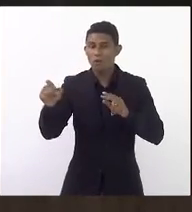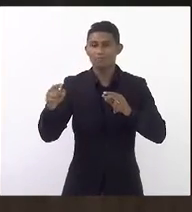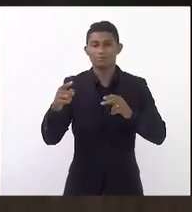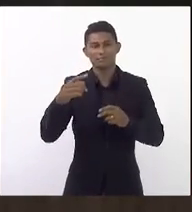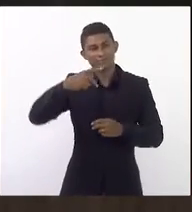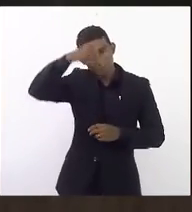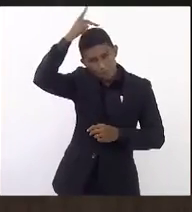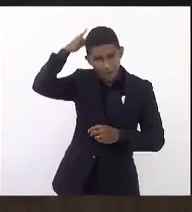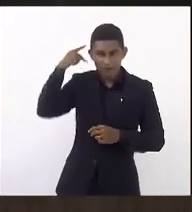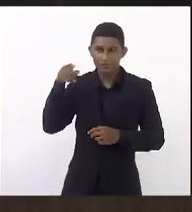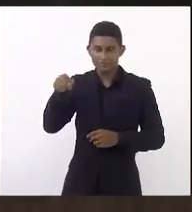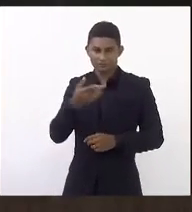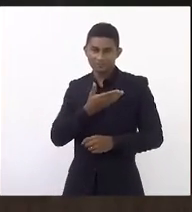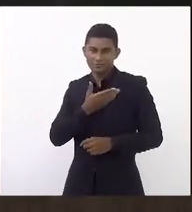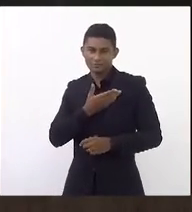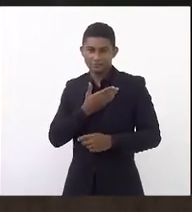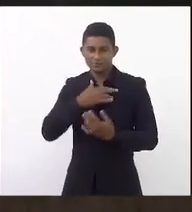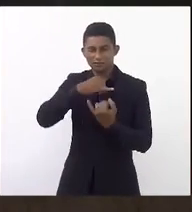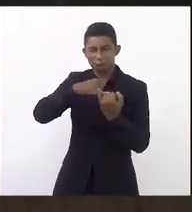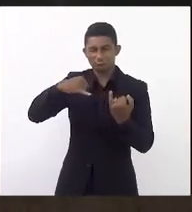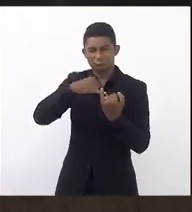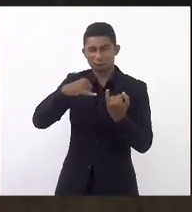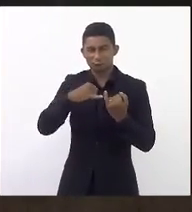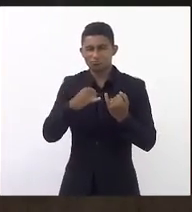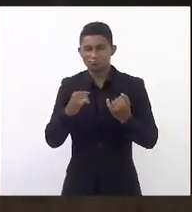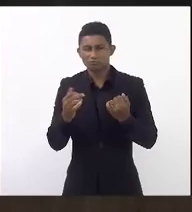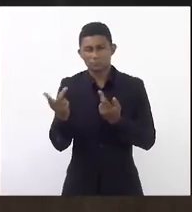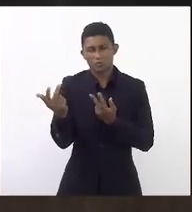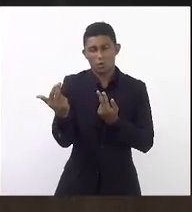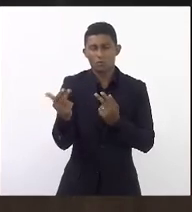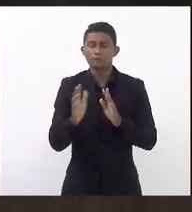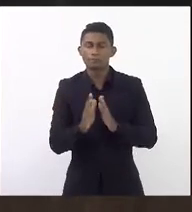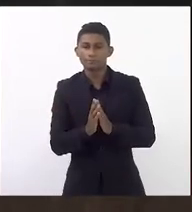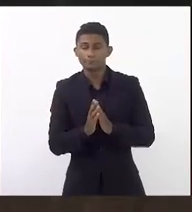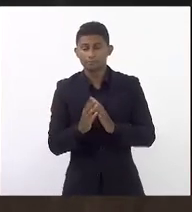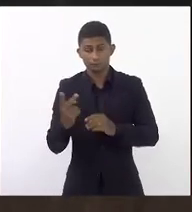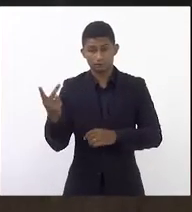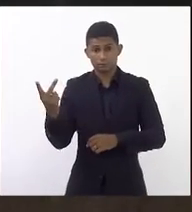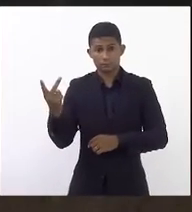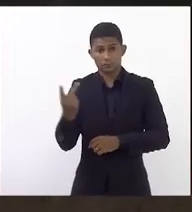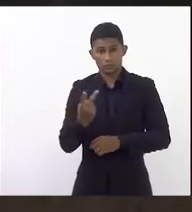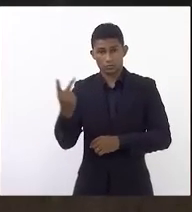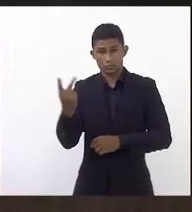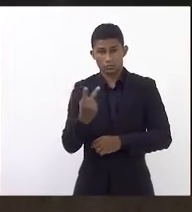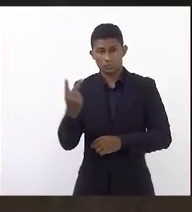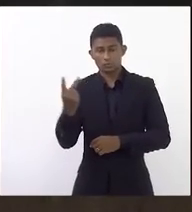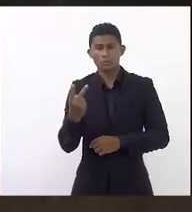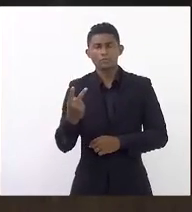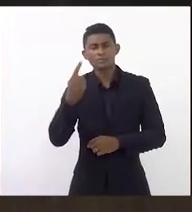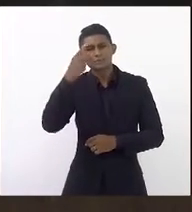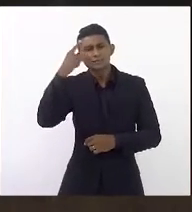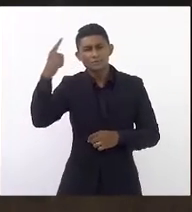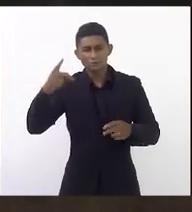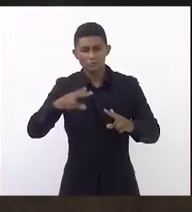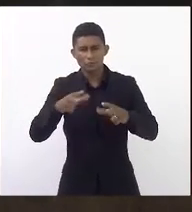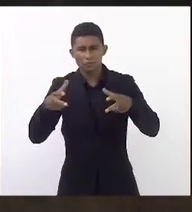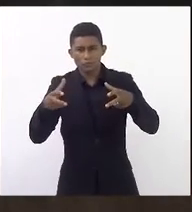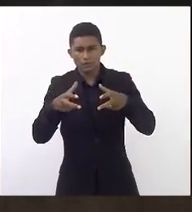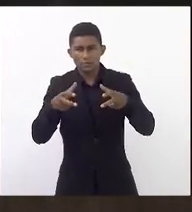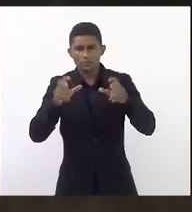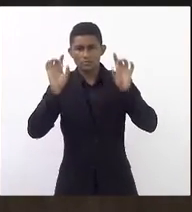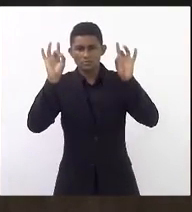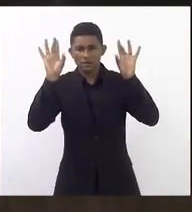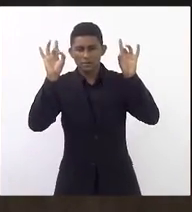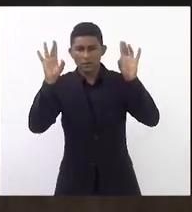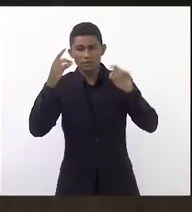Luiz Paulo Correia, pelo seguinte. Eu, com o Luiz Paulo, estive à frente da comissão especial presidida